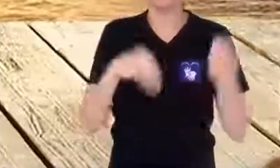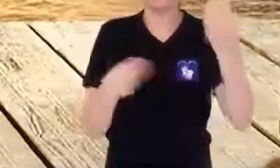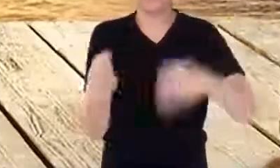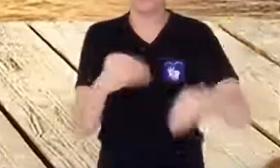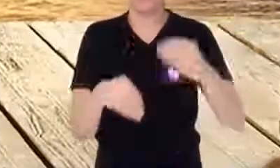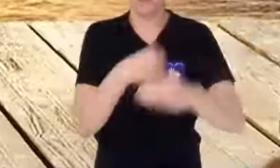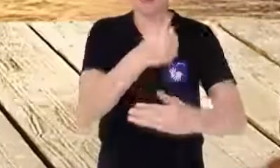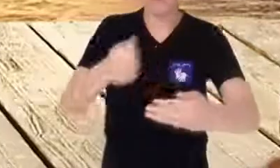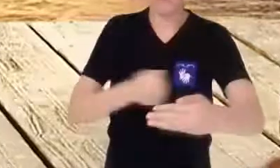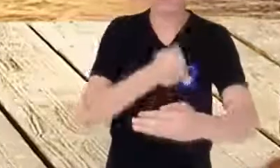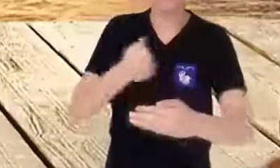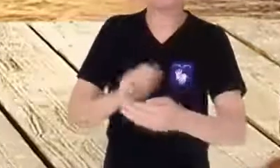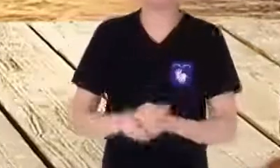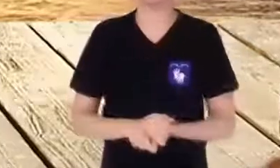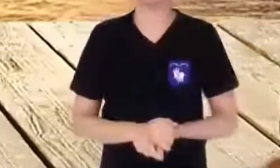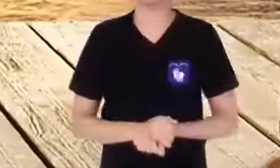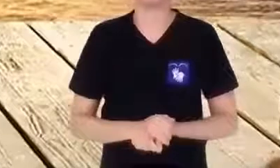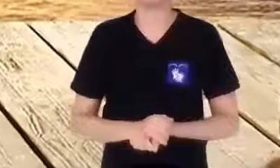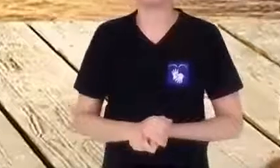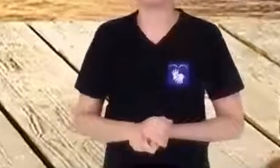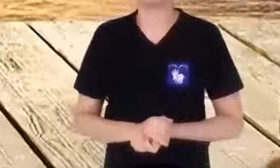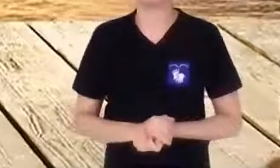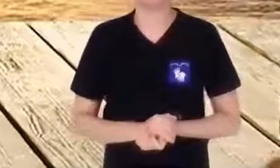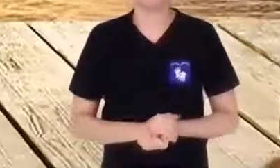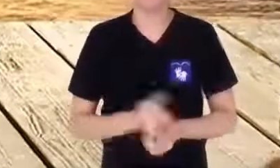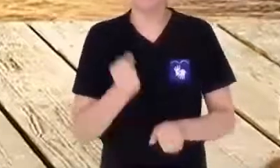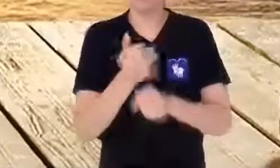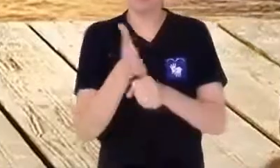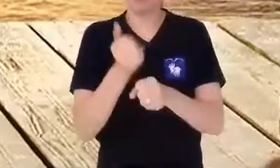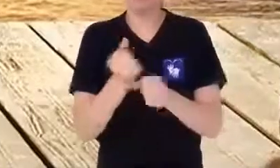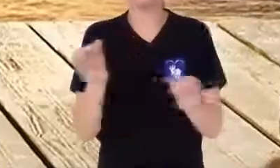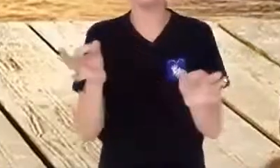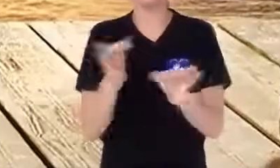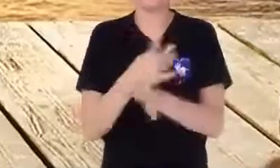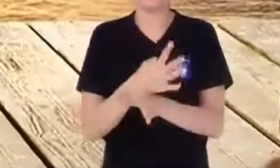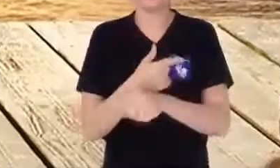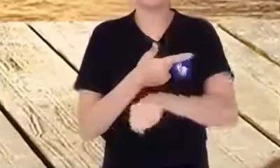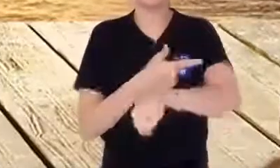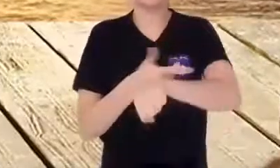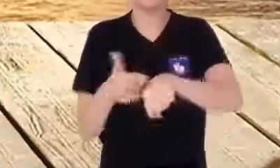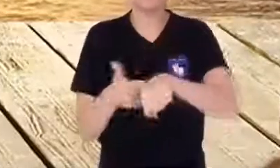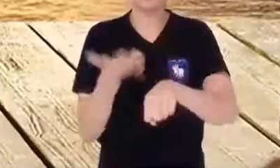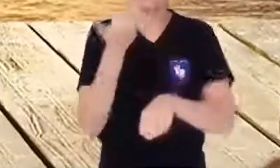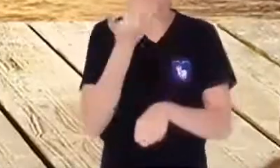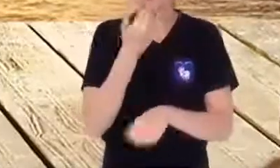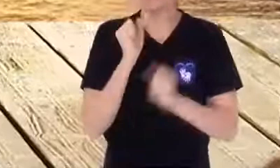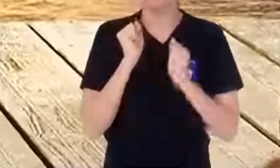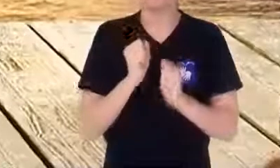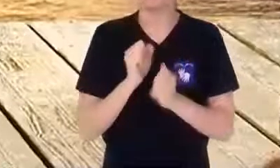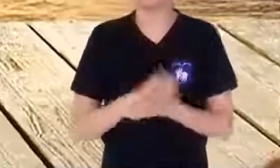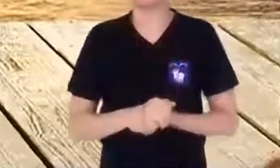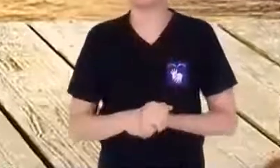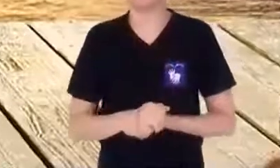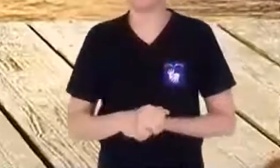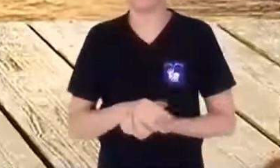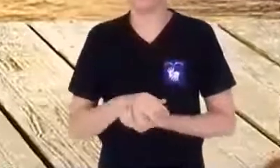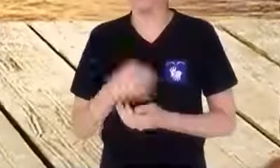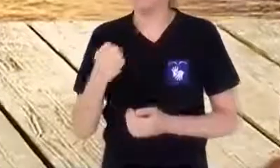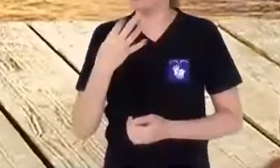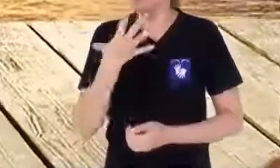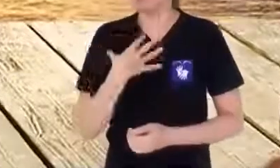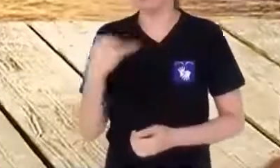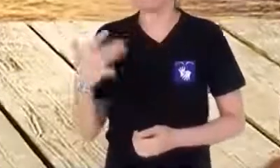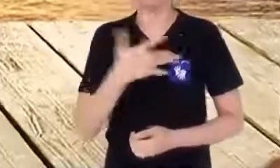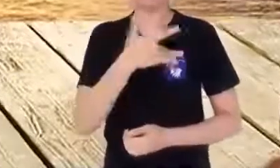que tá brilhosinha, ó. Olha, a batata agora está boa pra comer. Tô pronto. Comer batata, hein? Muito bom. Tô pronto. Já